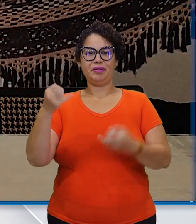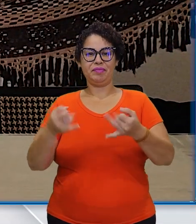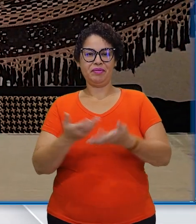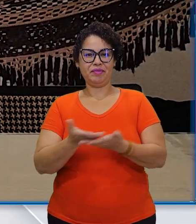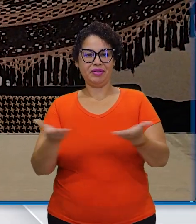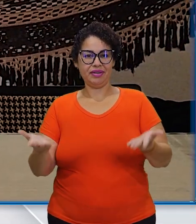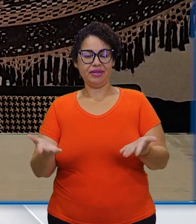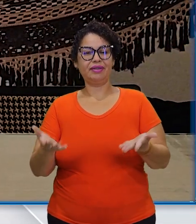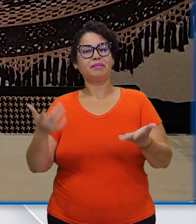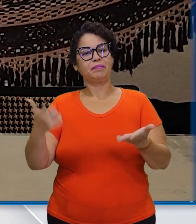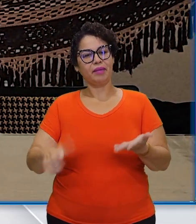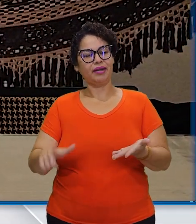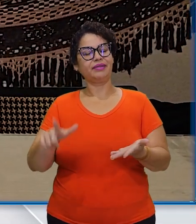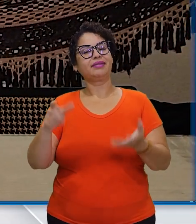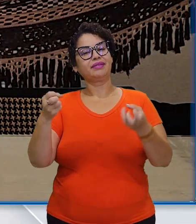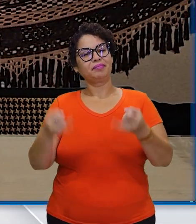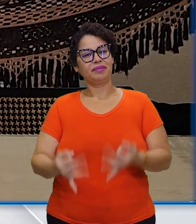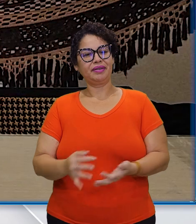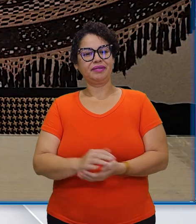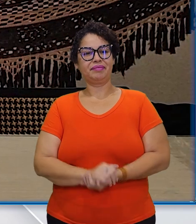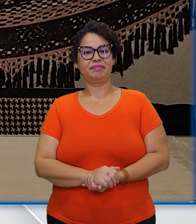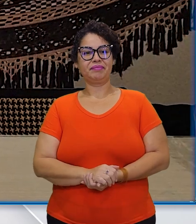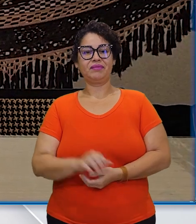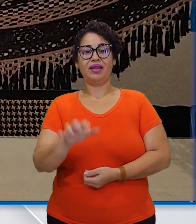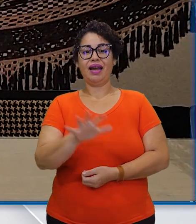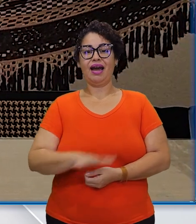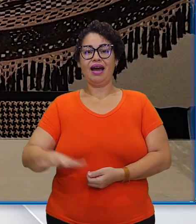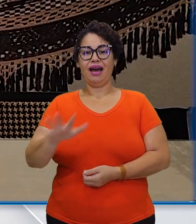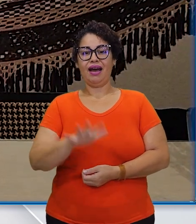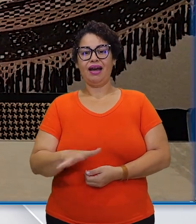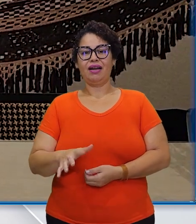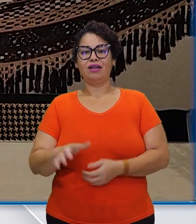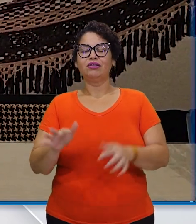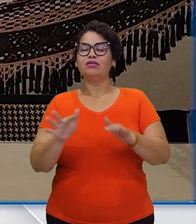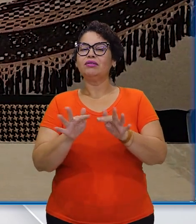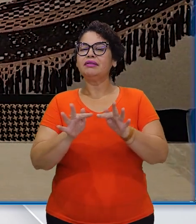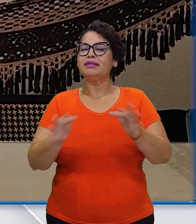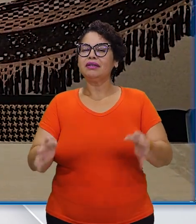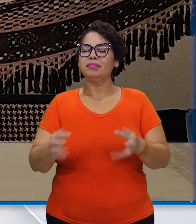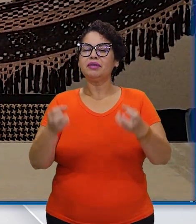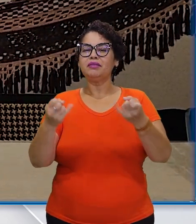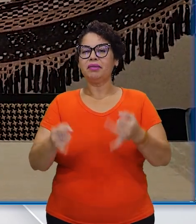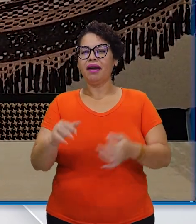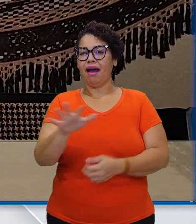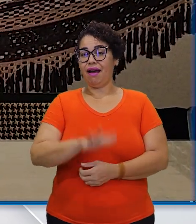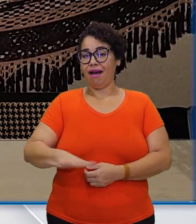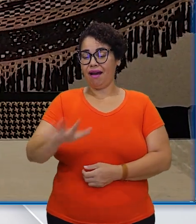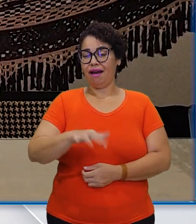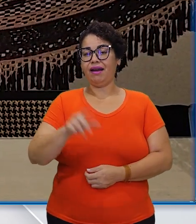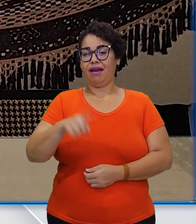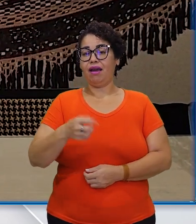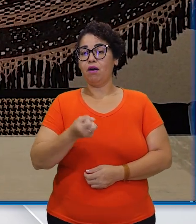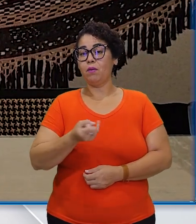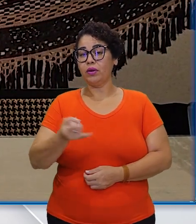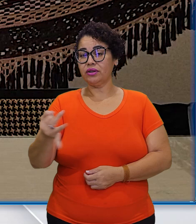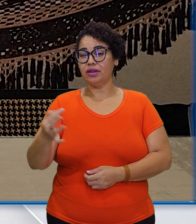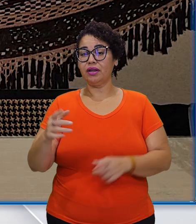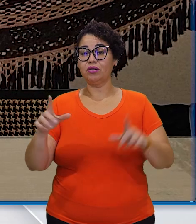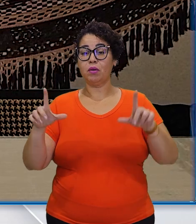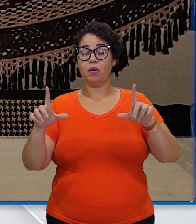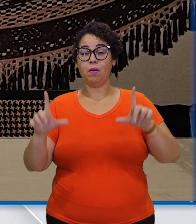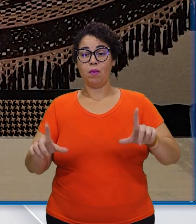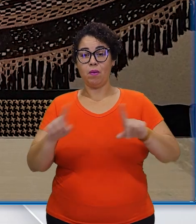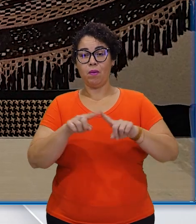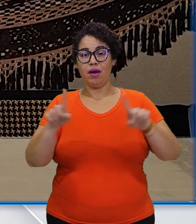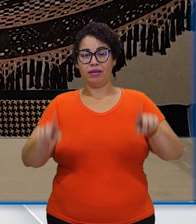com vocês mais uma vez. Área. Um jeito simples de definir área é a quantidade de quadrados